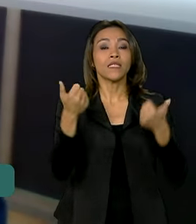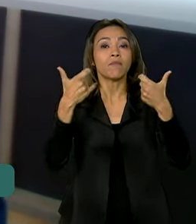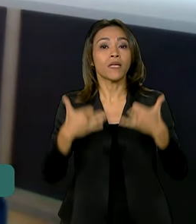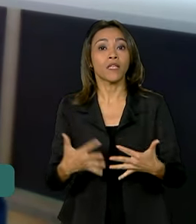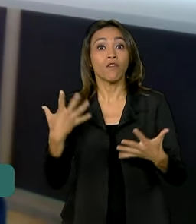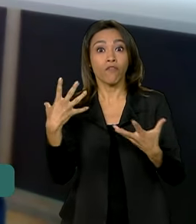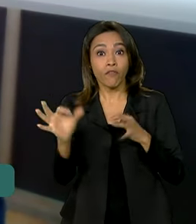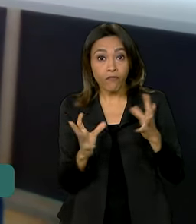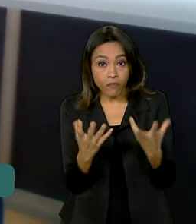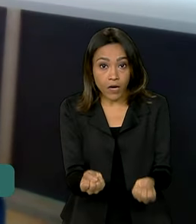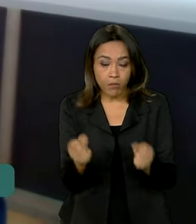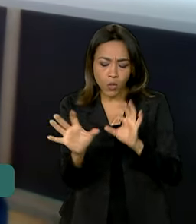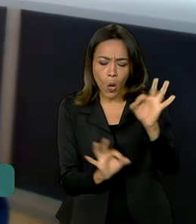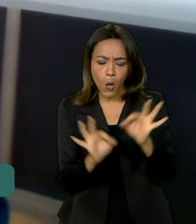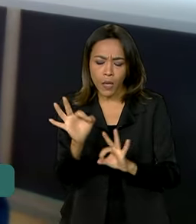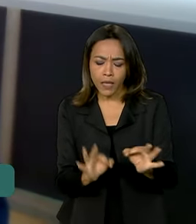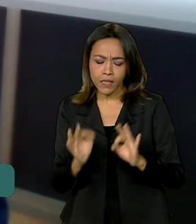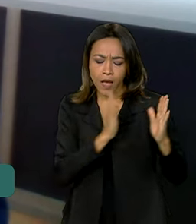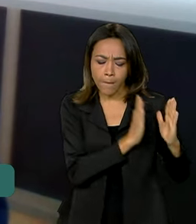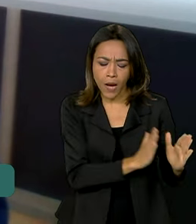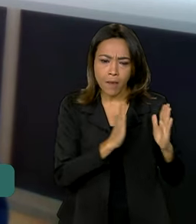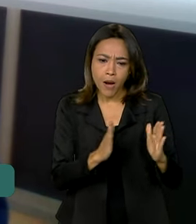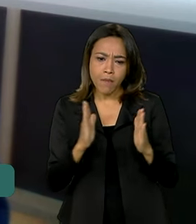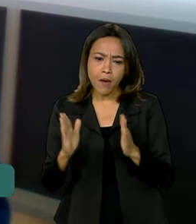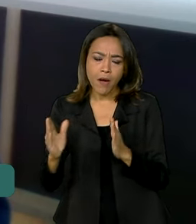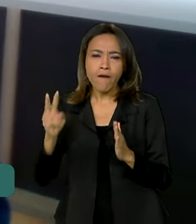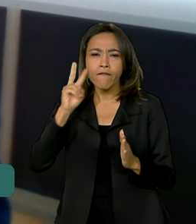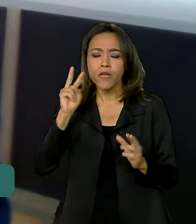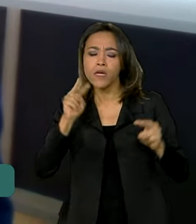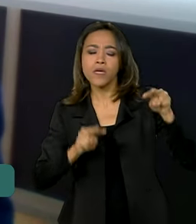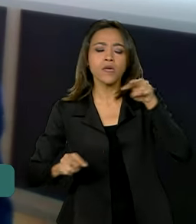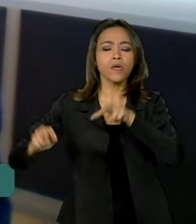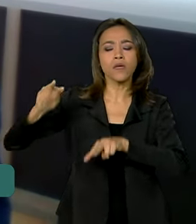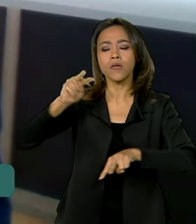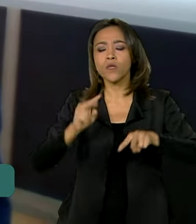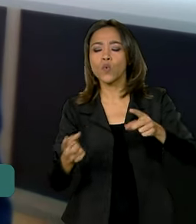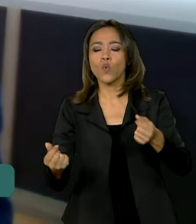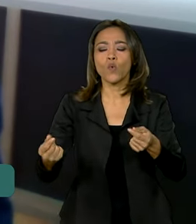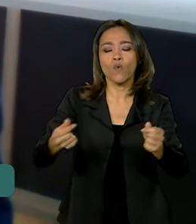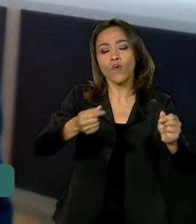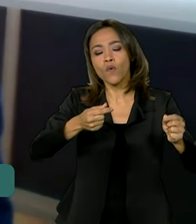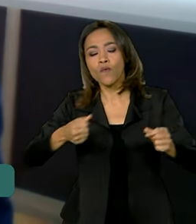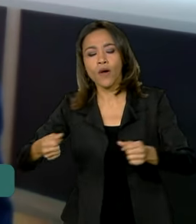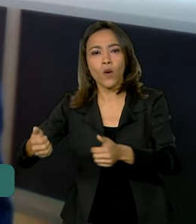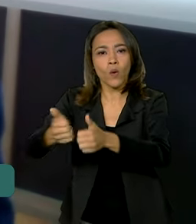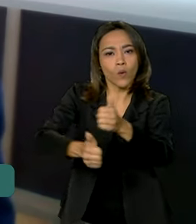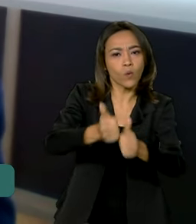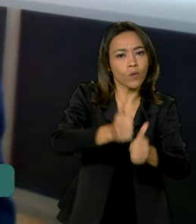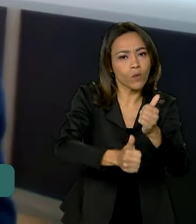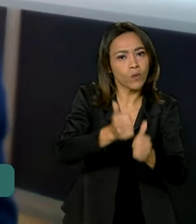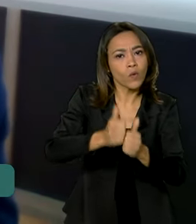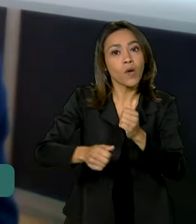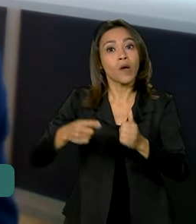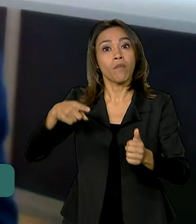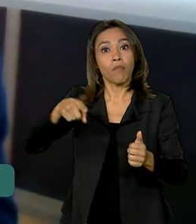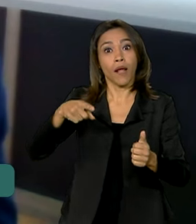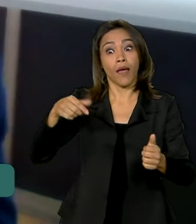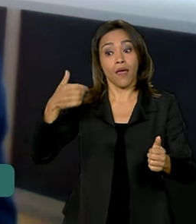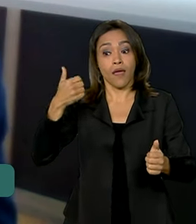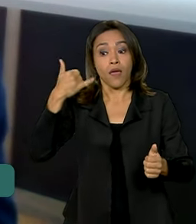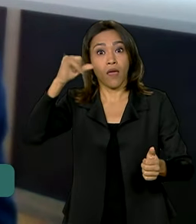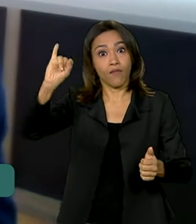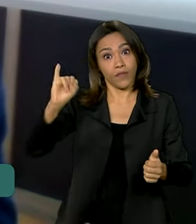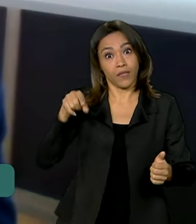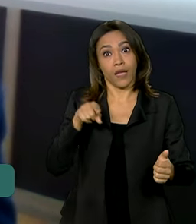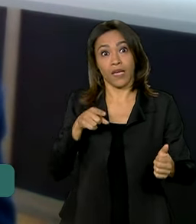escalonada sempre observando o comportamento do mercado interno para que esse produto também não venha competir com a nossa